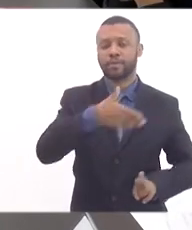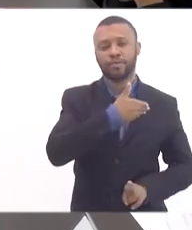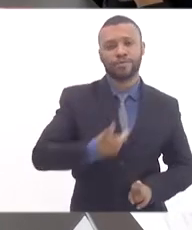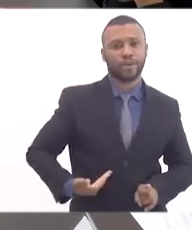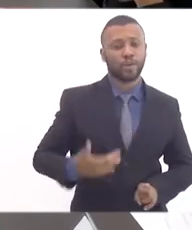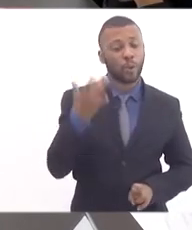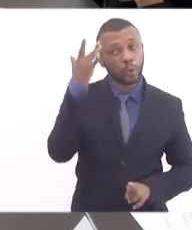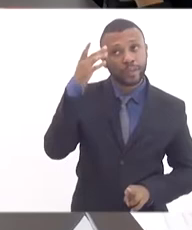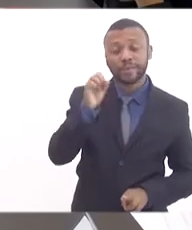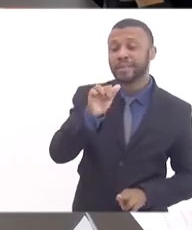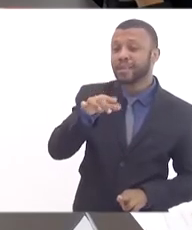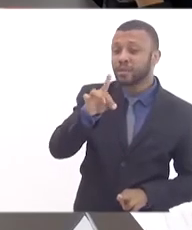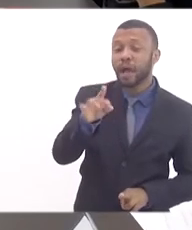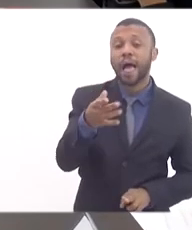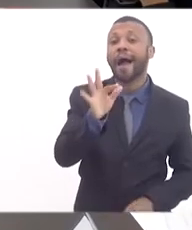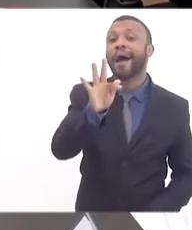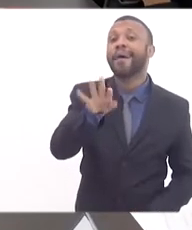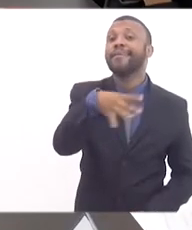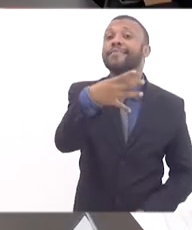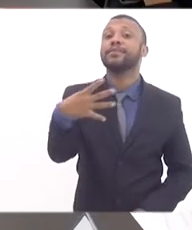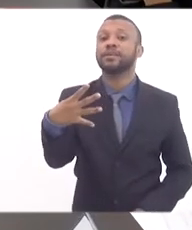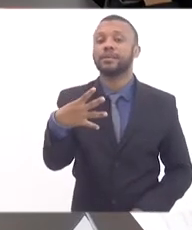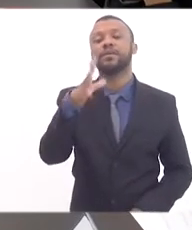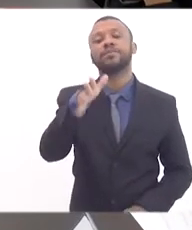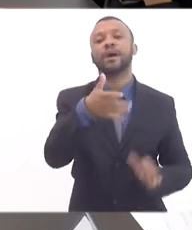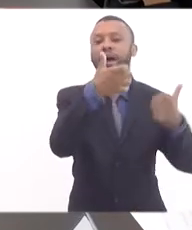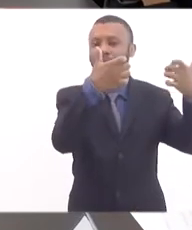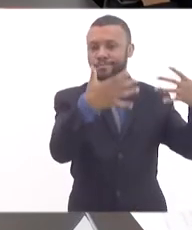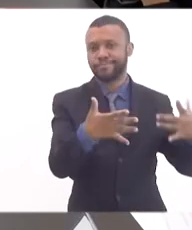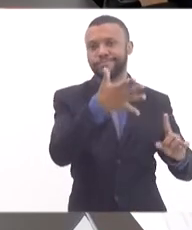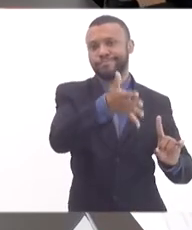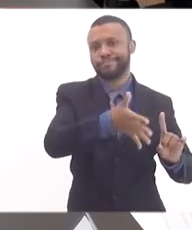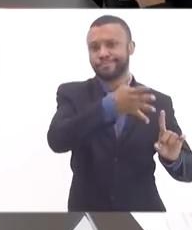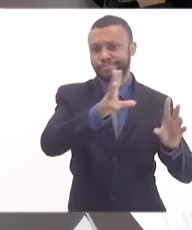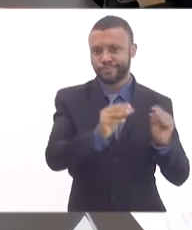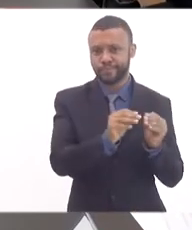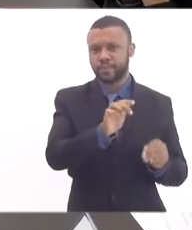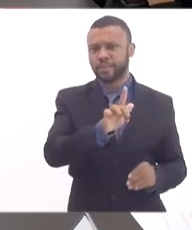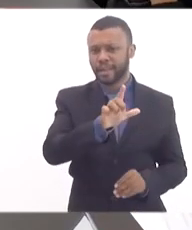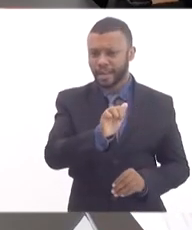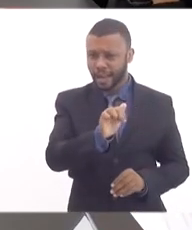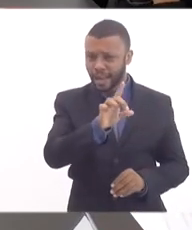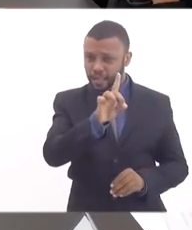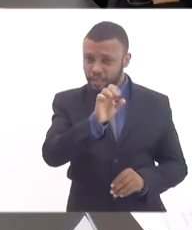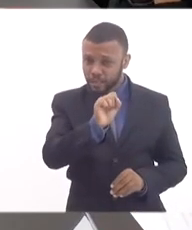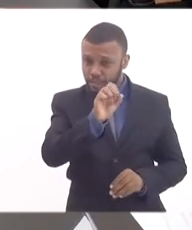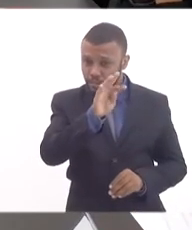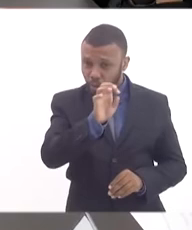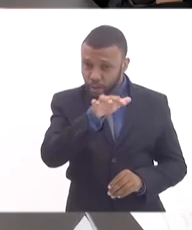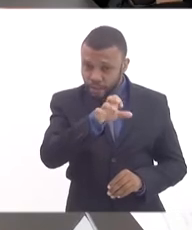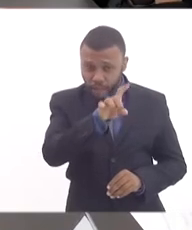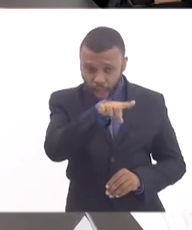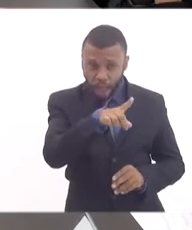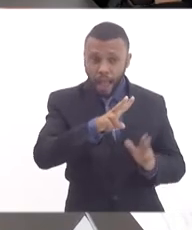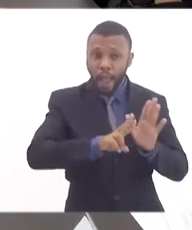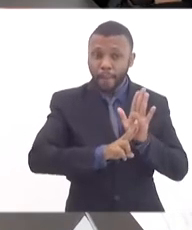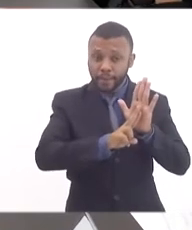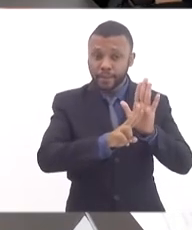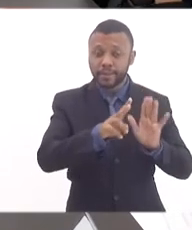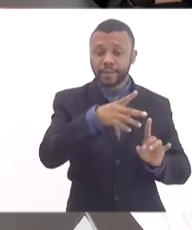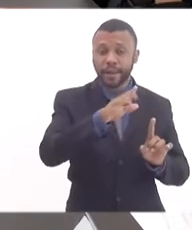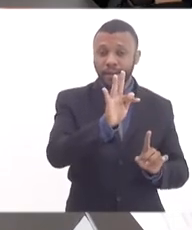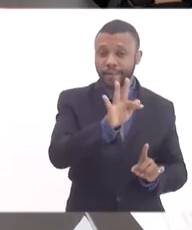Sandro na região já falou via Gladstone Fusion não